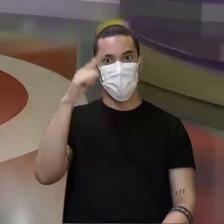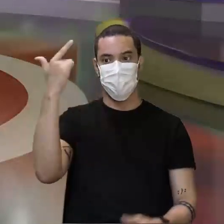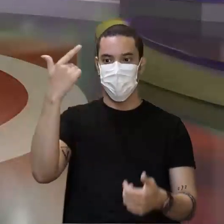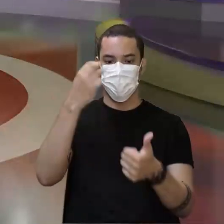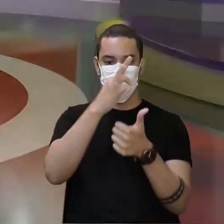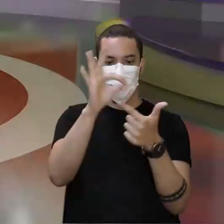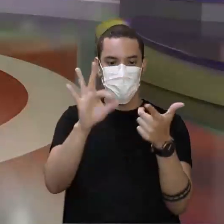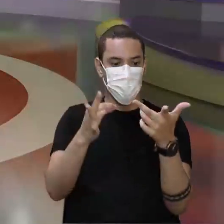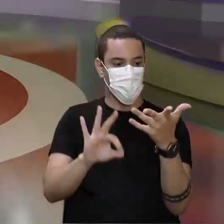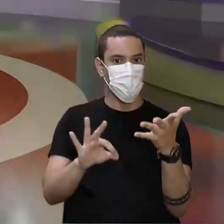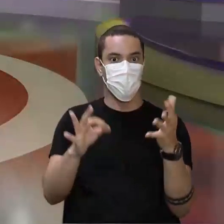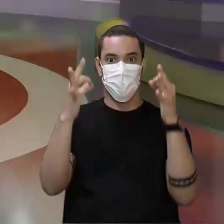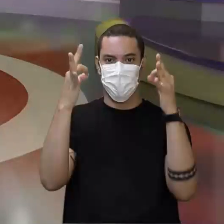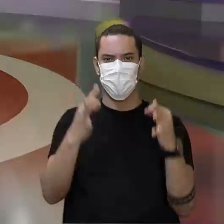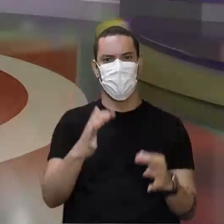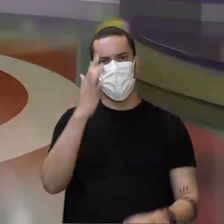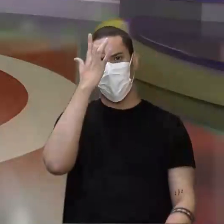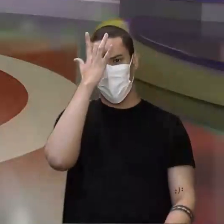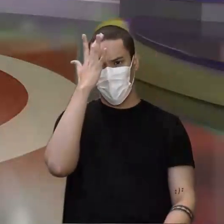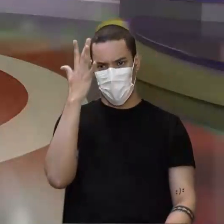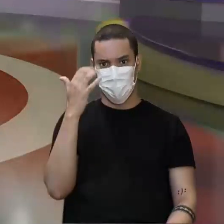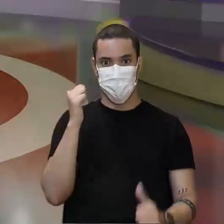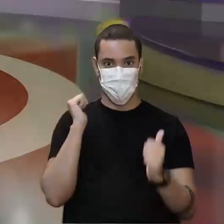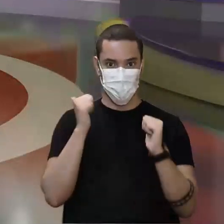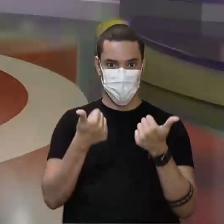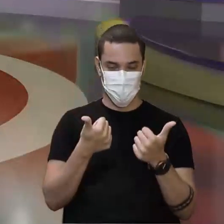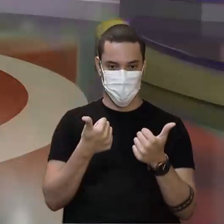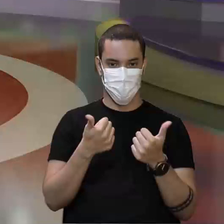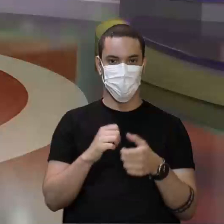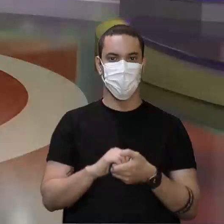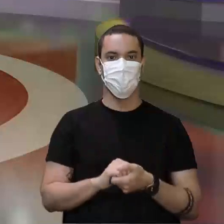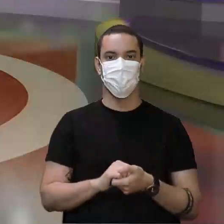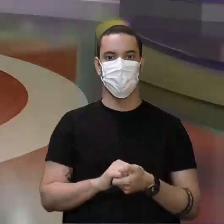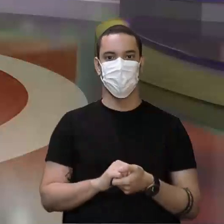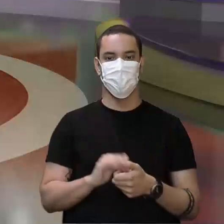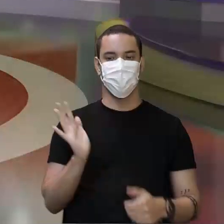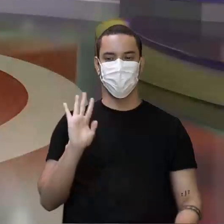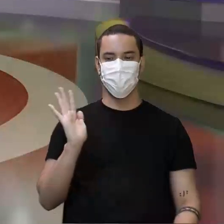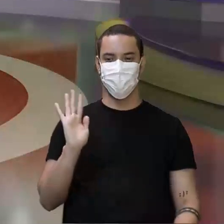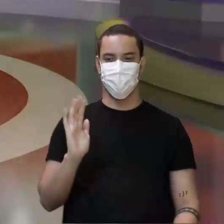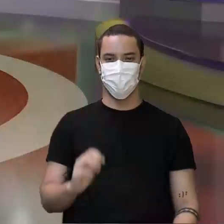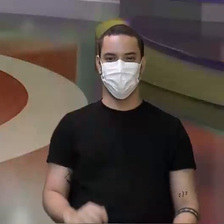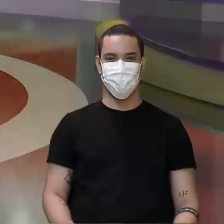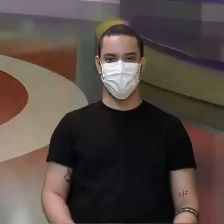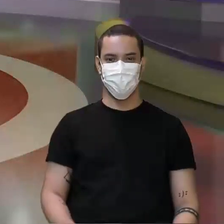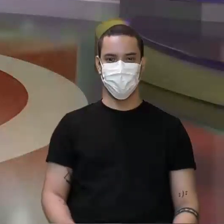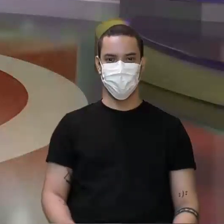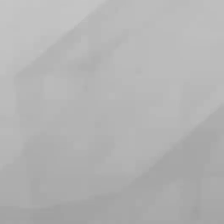acertado todas as questões. Foram fáceis. E é isso. See you next class. Bye, bye.